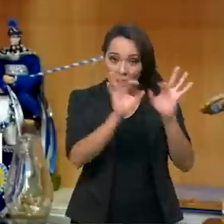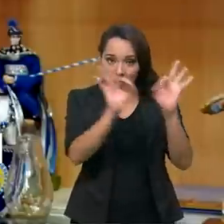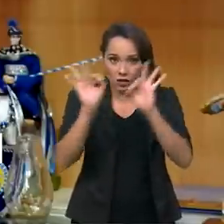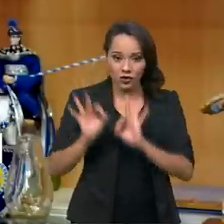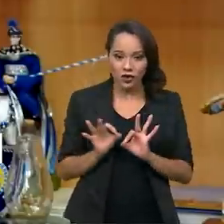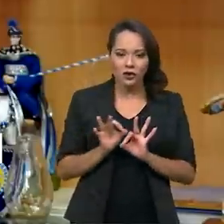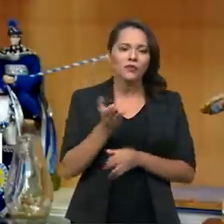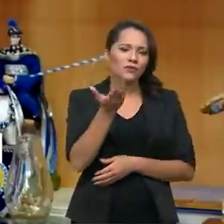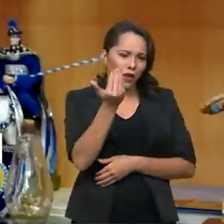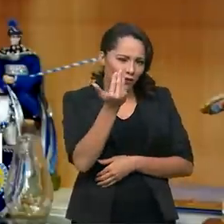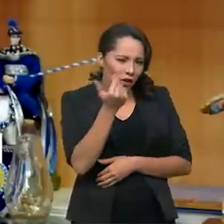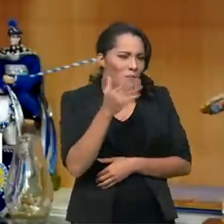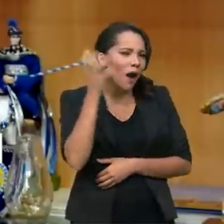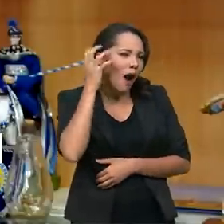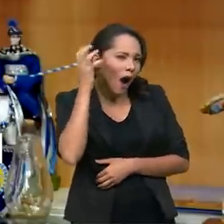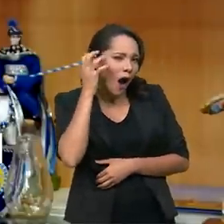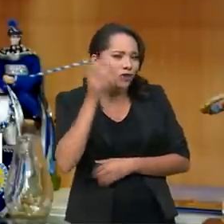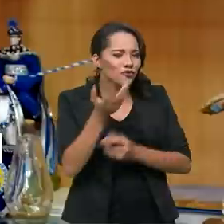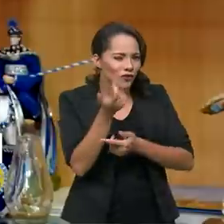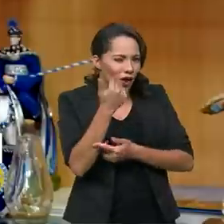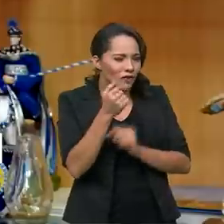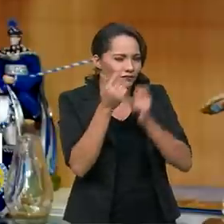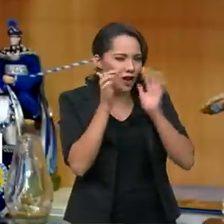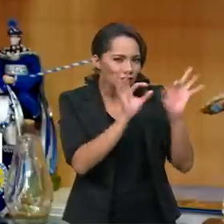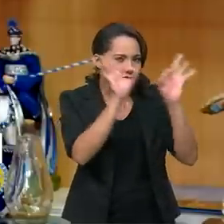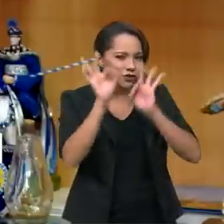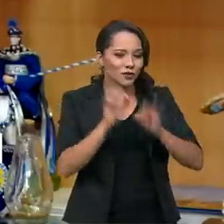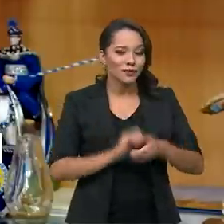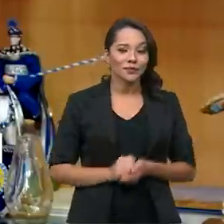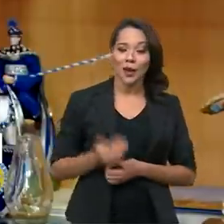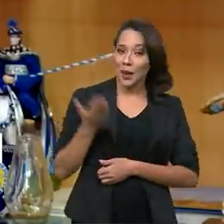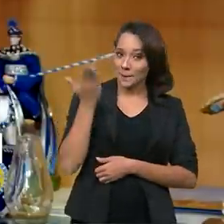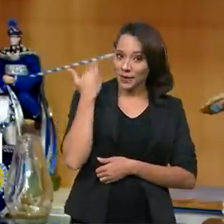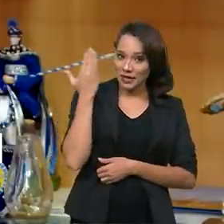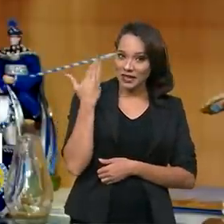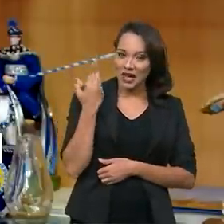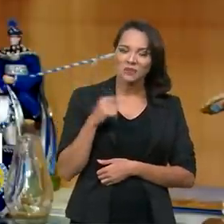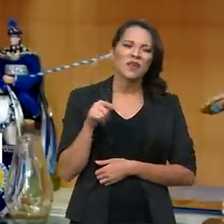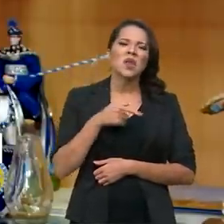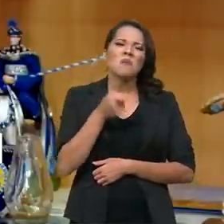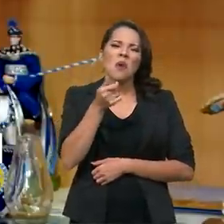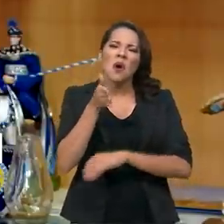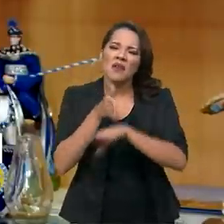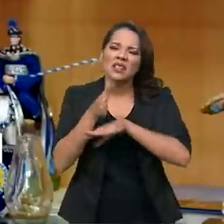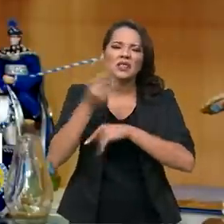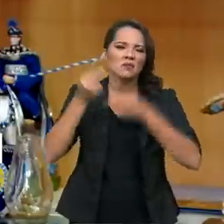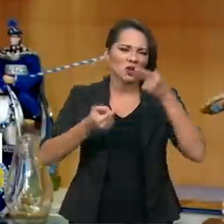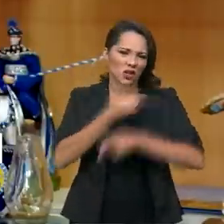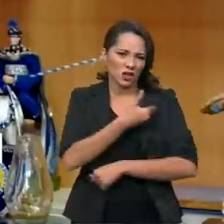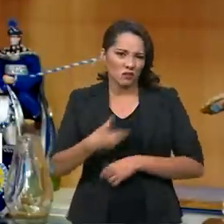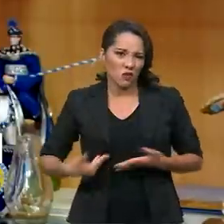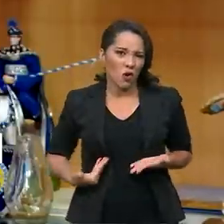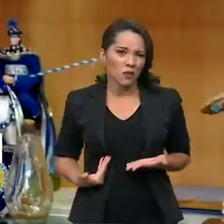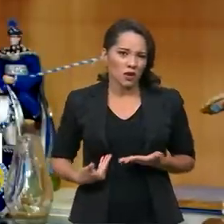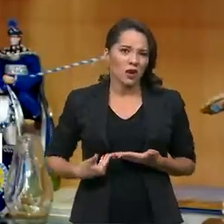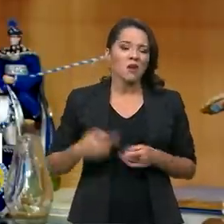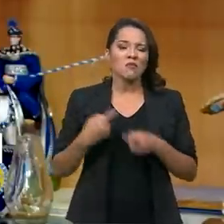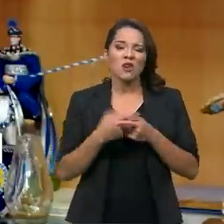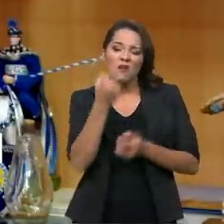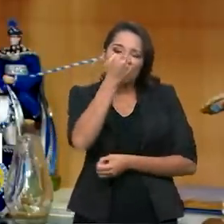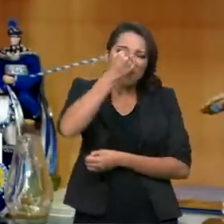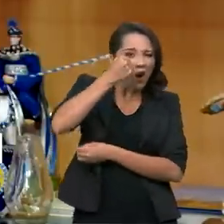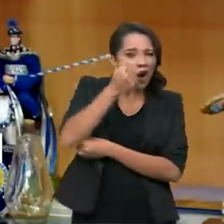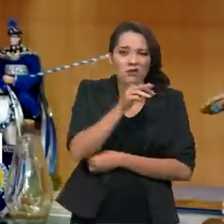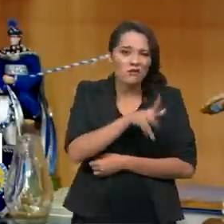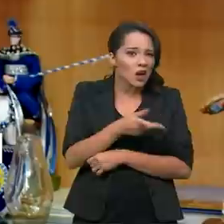ouvindo agora chega mais perto do rádio antigamente o artista do Forró ele tinha muito pouco acesso às políticas públicas pelo fato do Forró